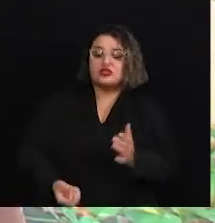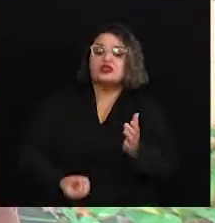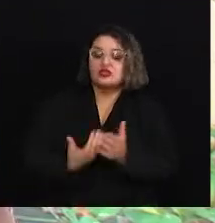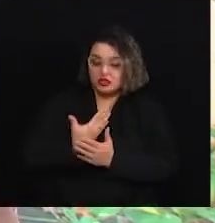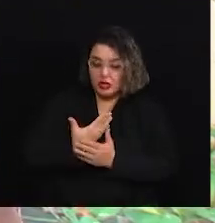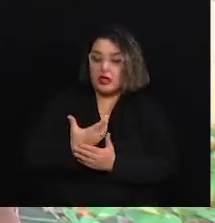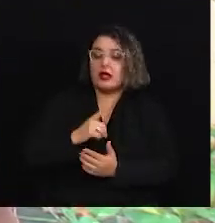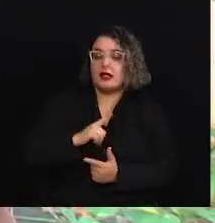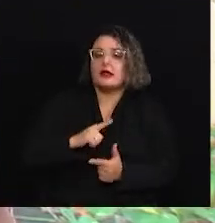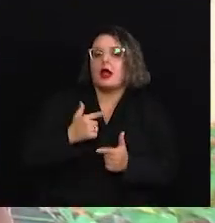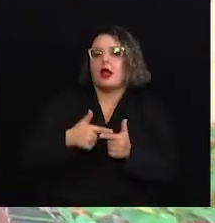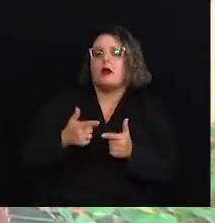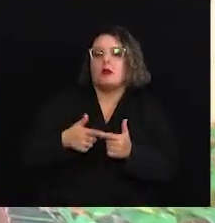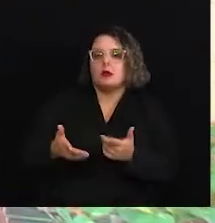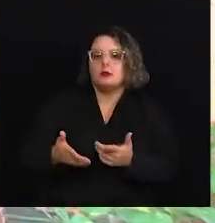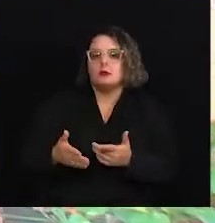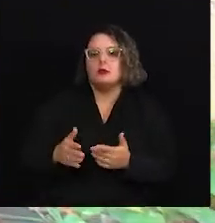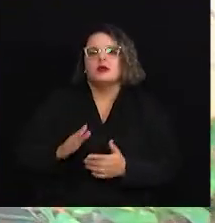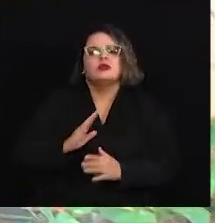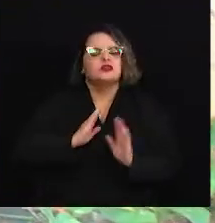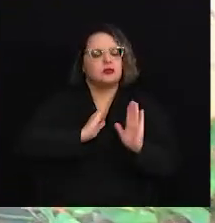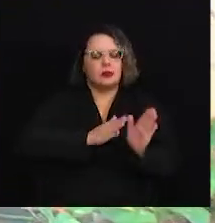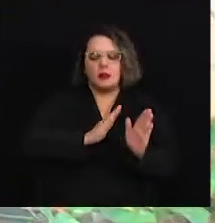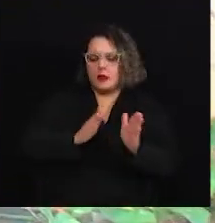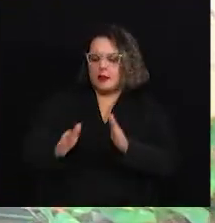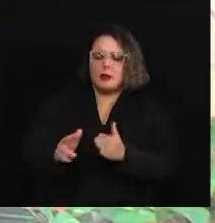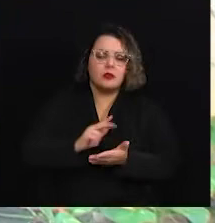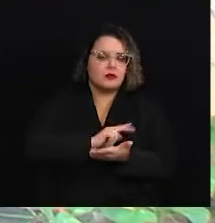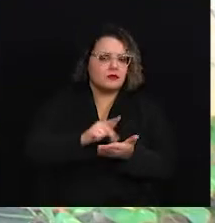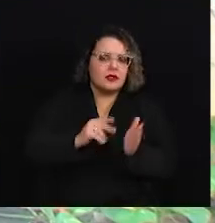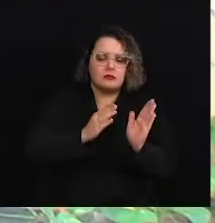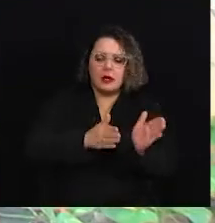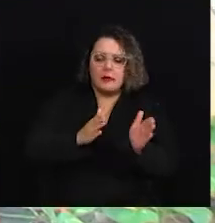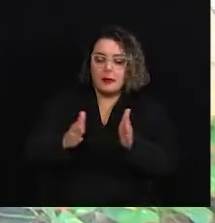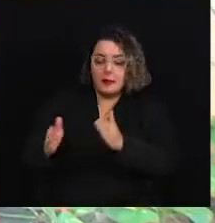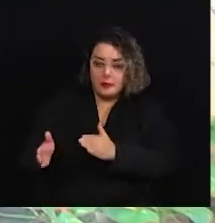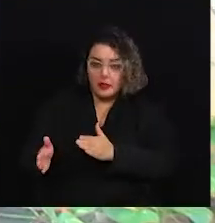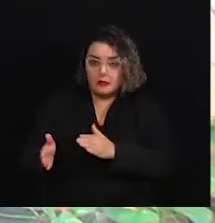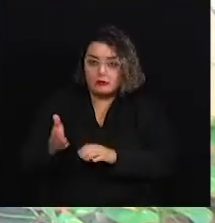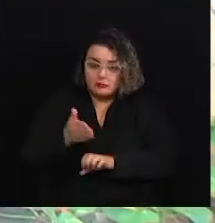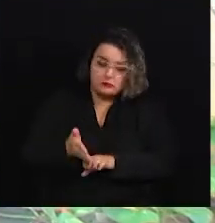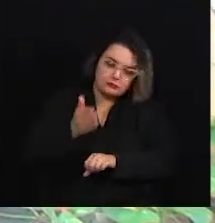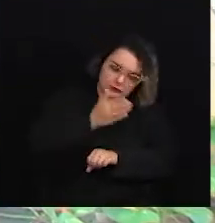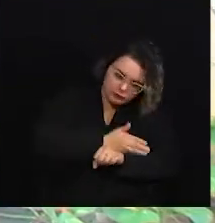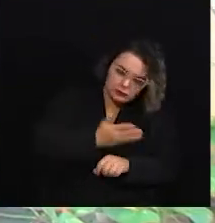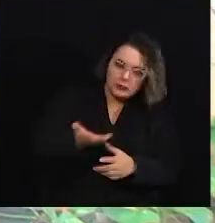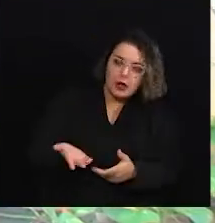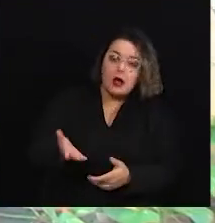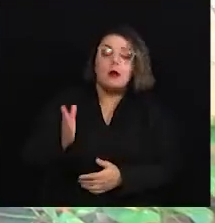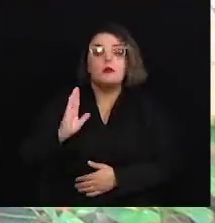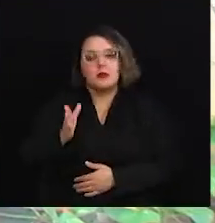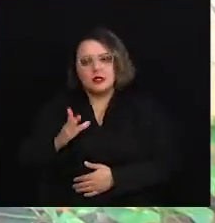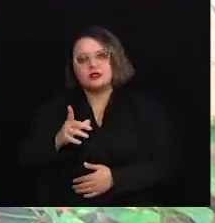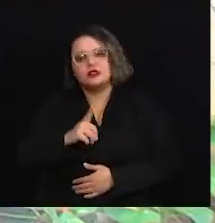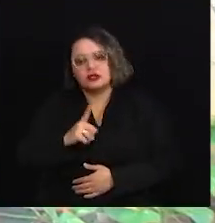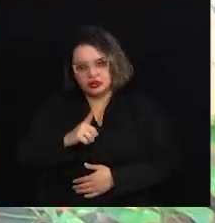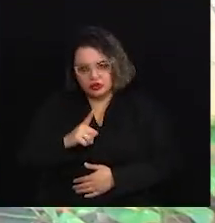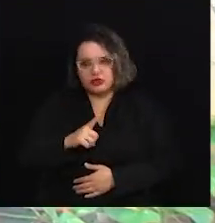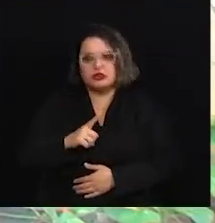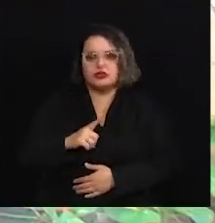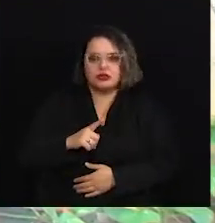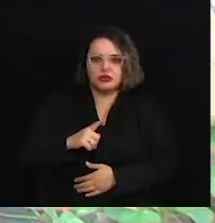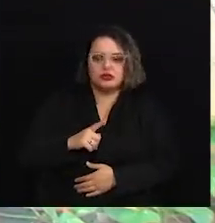negócio pré-existente. Então, assim, a gente já passou por várias fases, né, inclusive naquele negócio anterior, mas a gente já